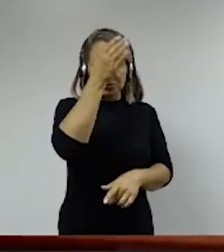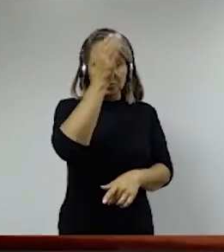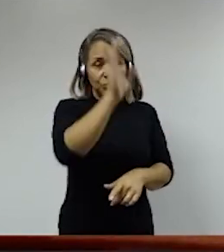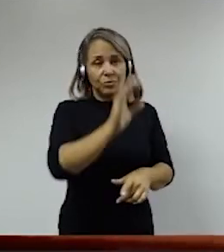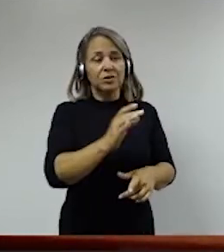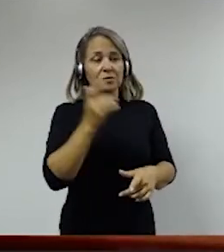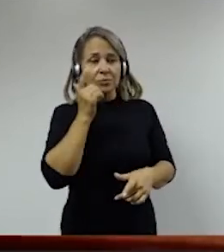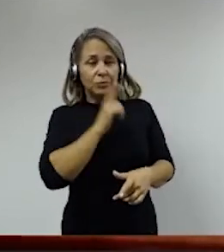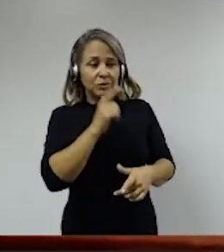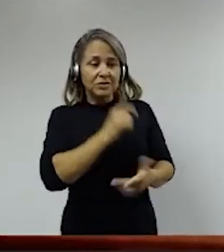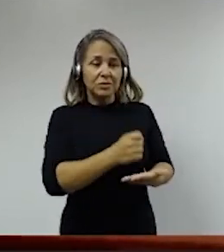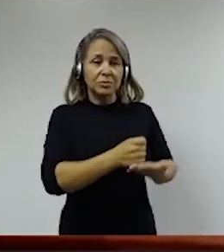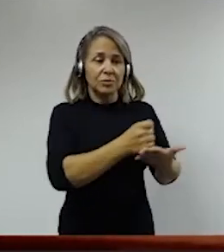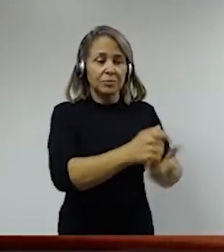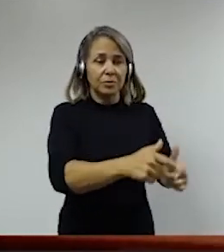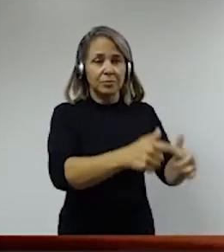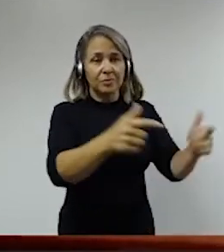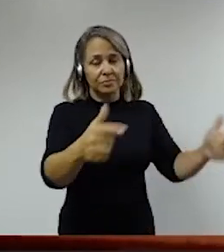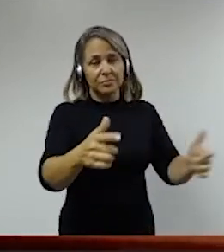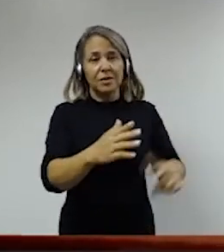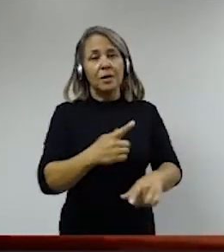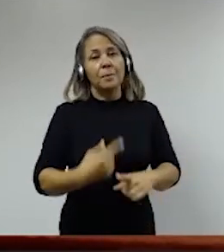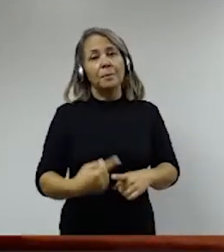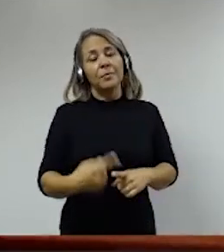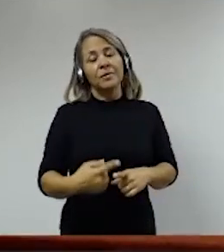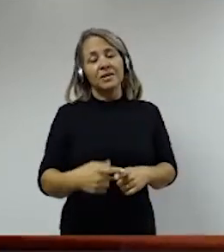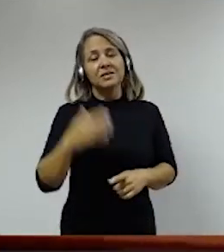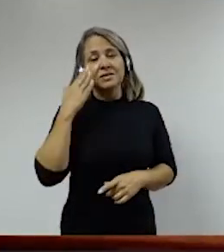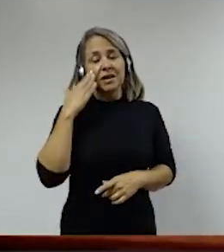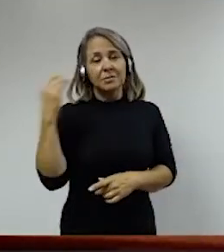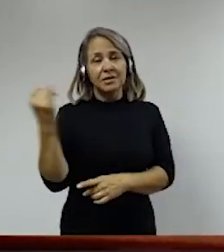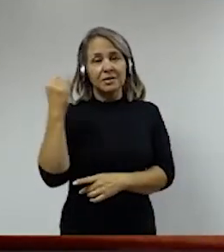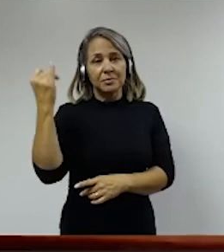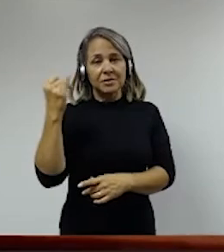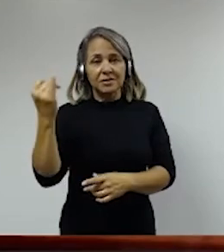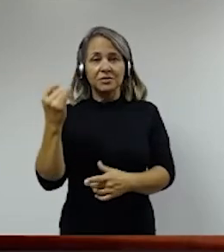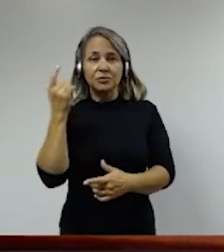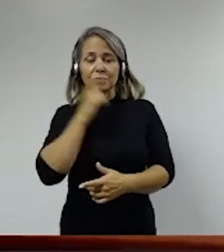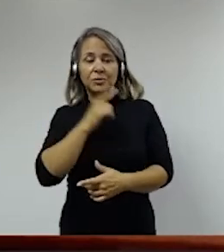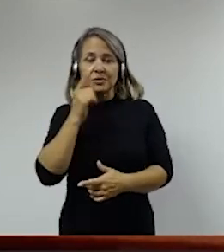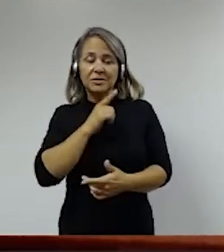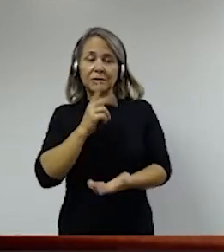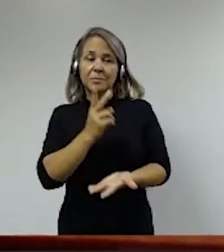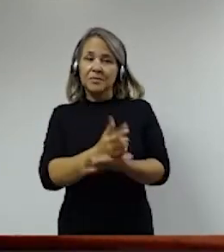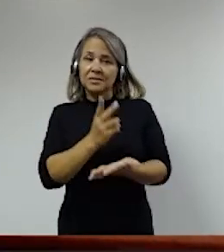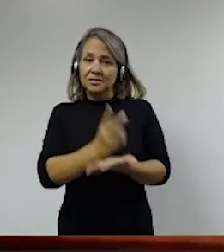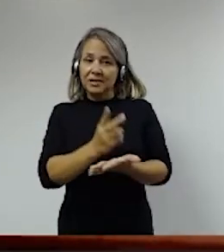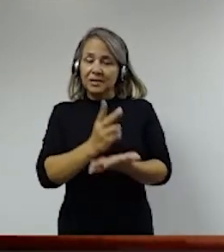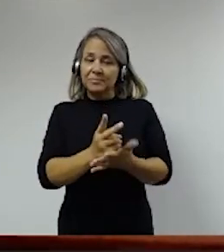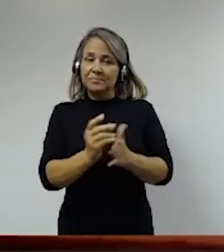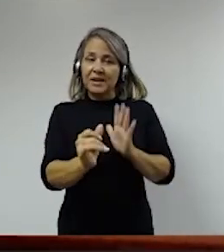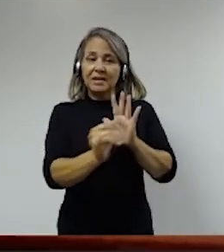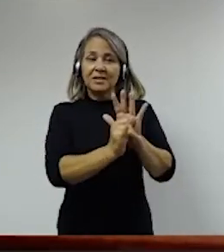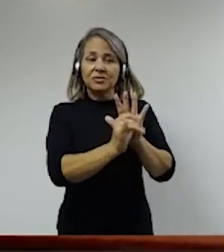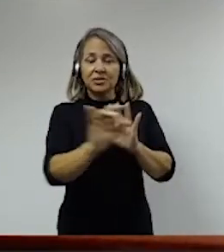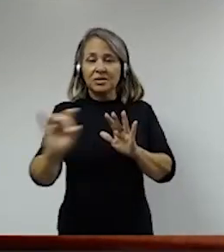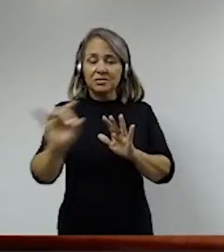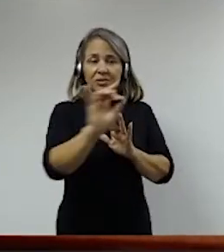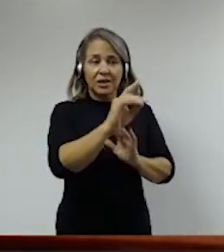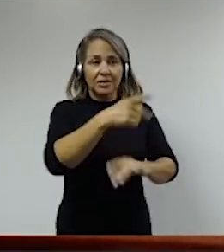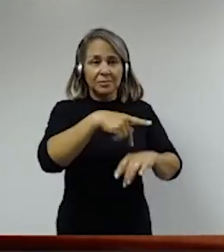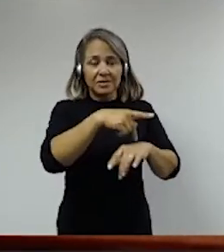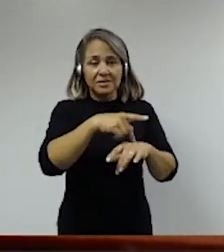porque a cultura é fundamental, né, para a própria preservação das identidades dos países. Então, enfim, abandonar a cultura